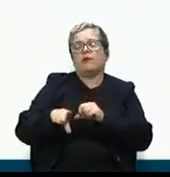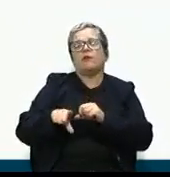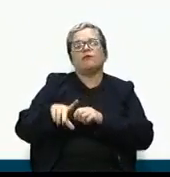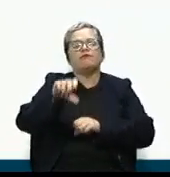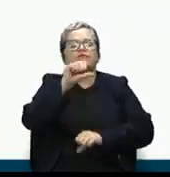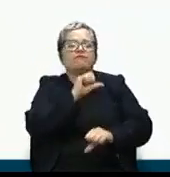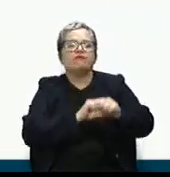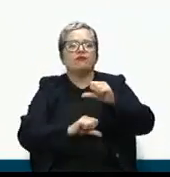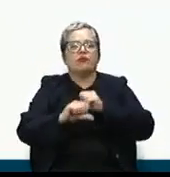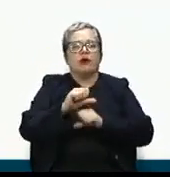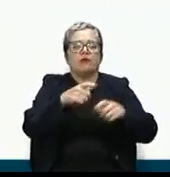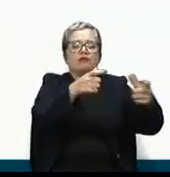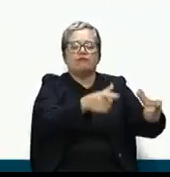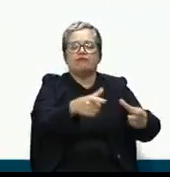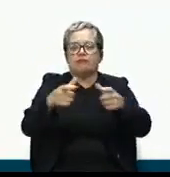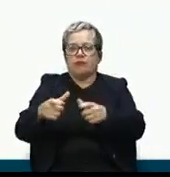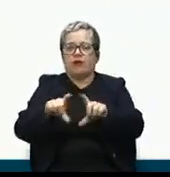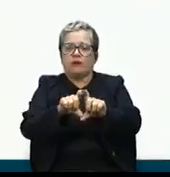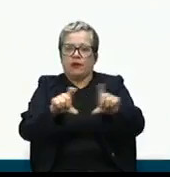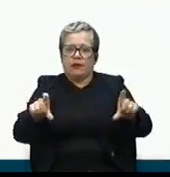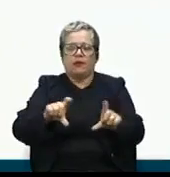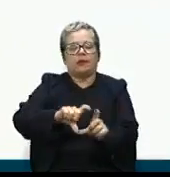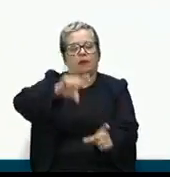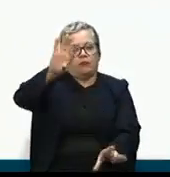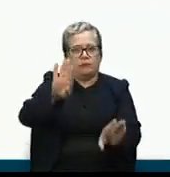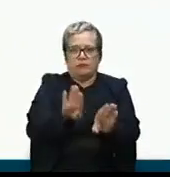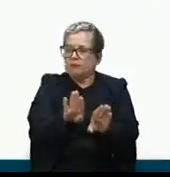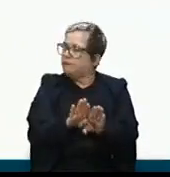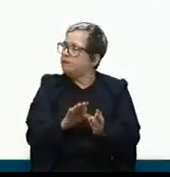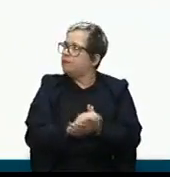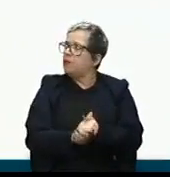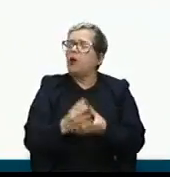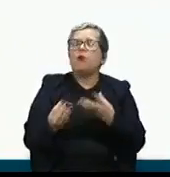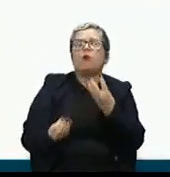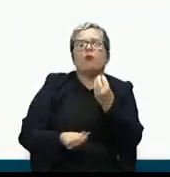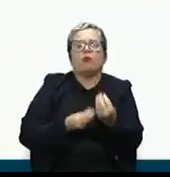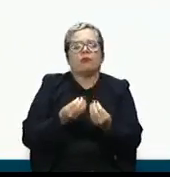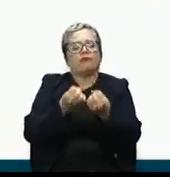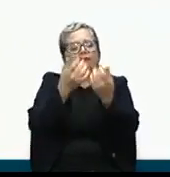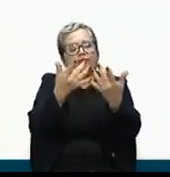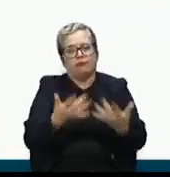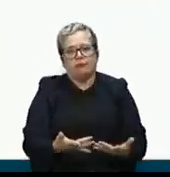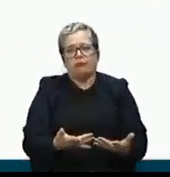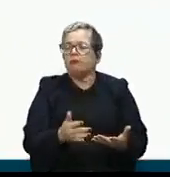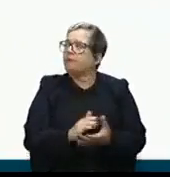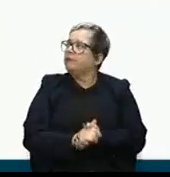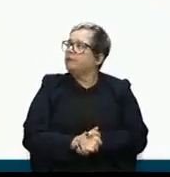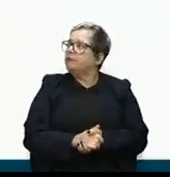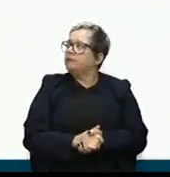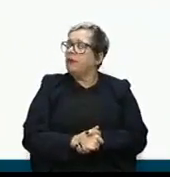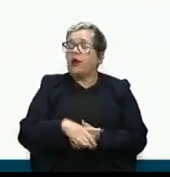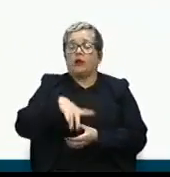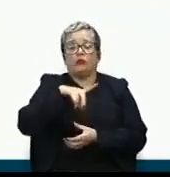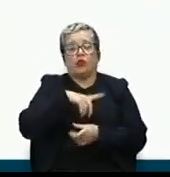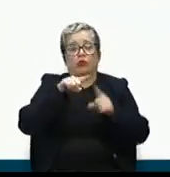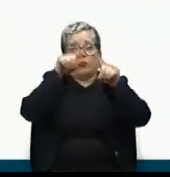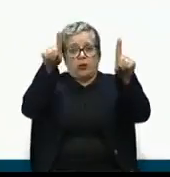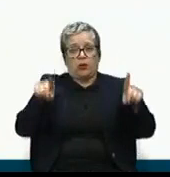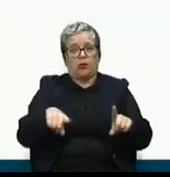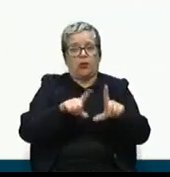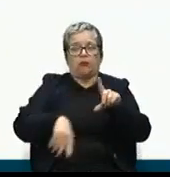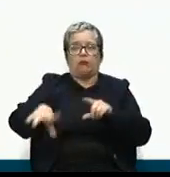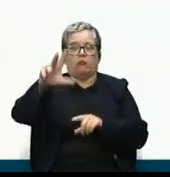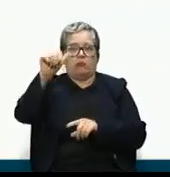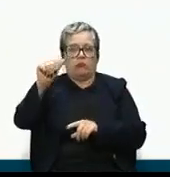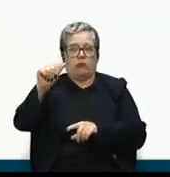aí de posição as linhas e as colunas. Então, como nós podemos definir isso? Dado uma matriz A,